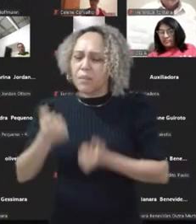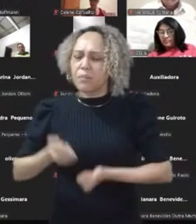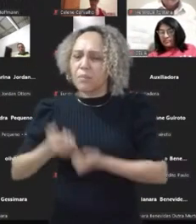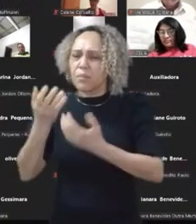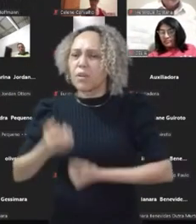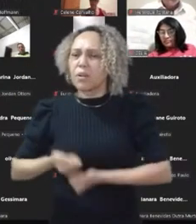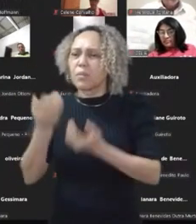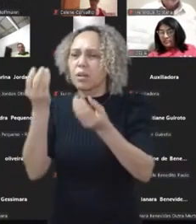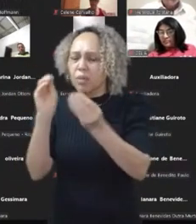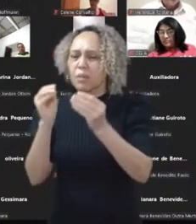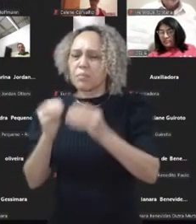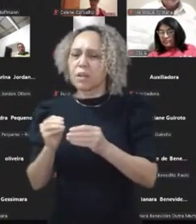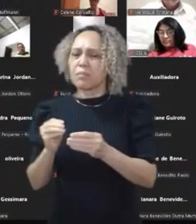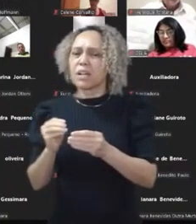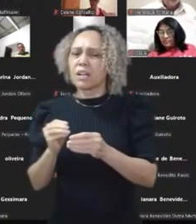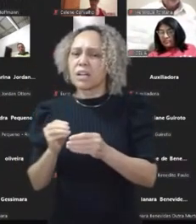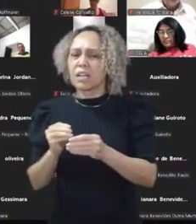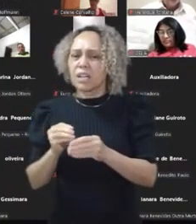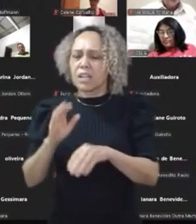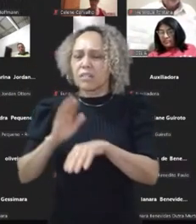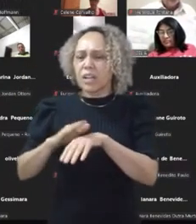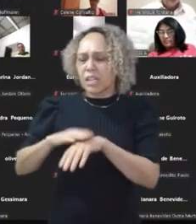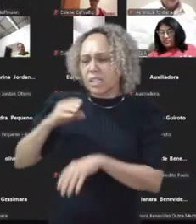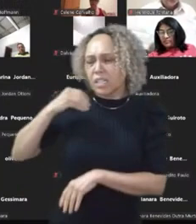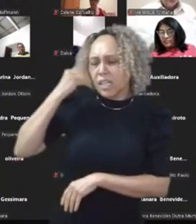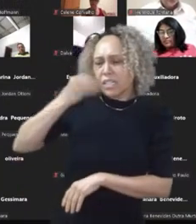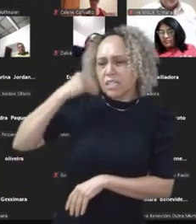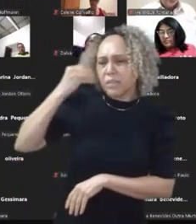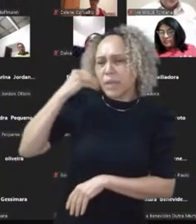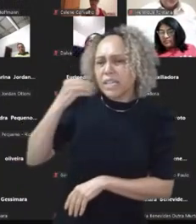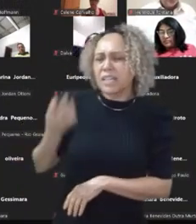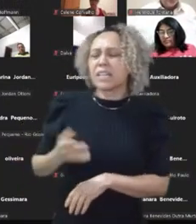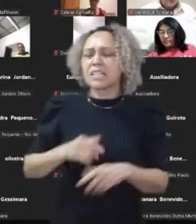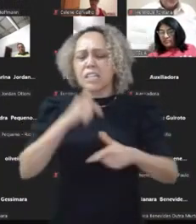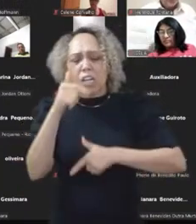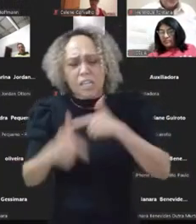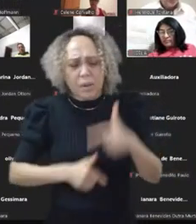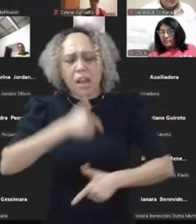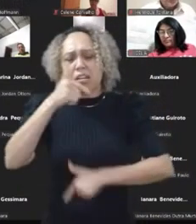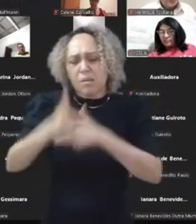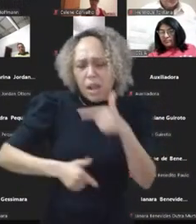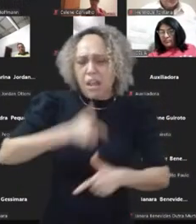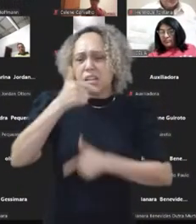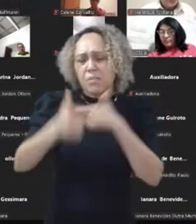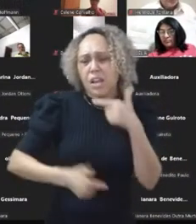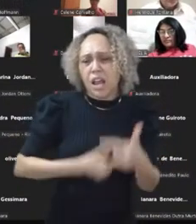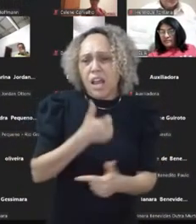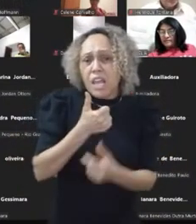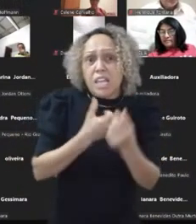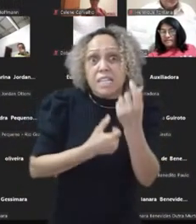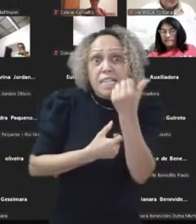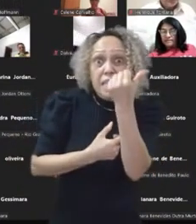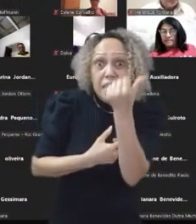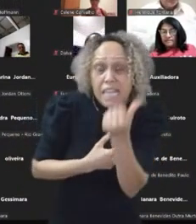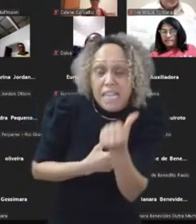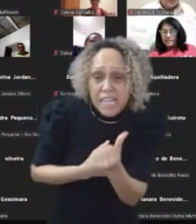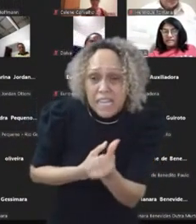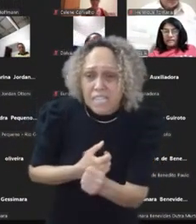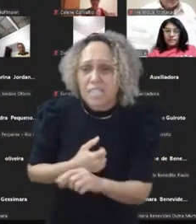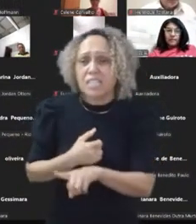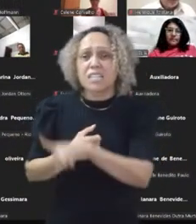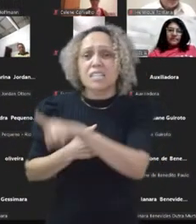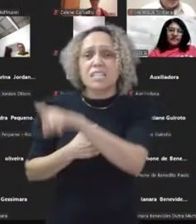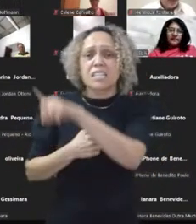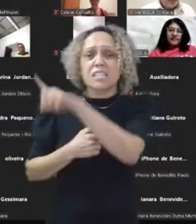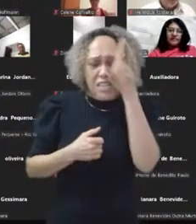aí passou a bombar esse algoritmo do tiktok Ali funcionou quase como uma espécie de anti-coach anti influencer colocando